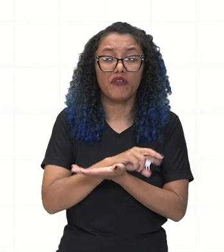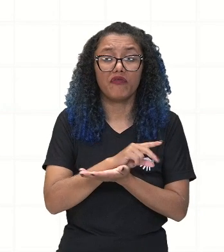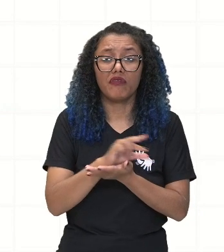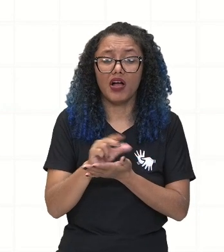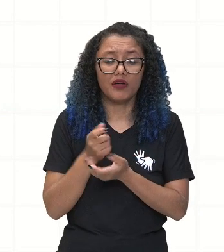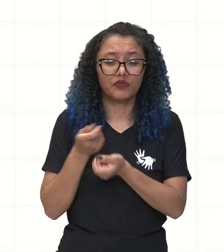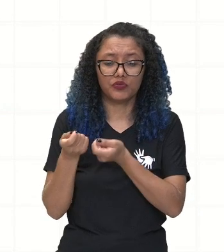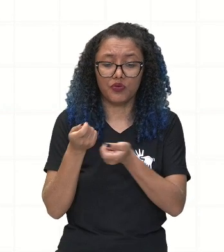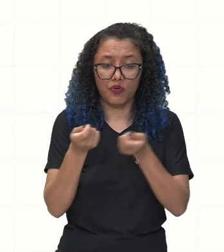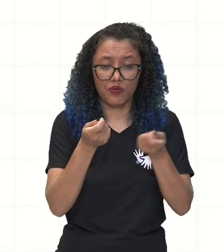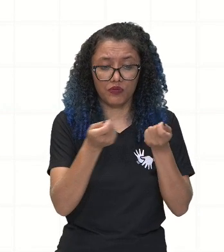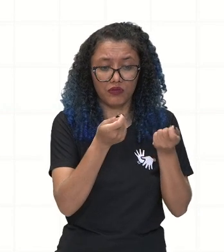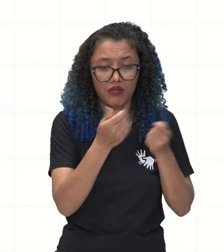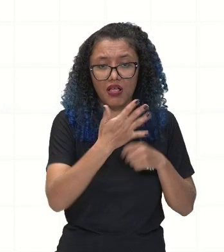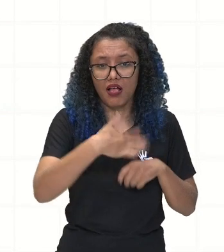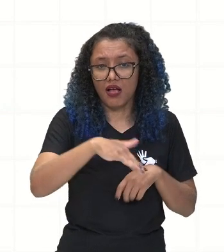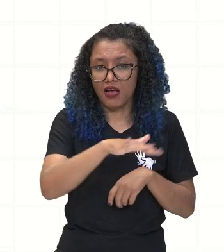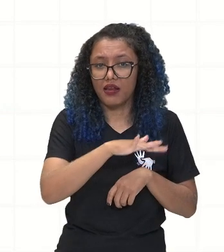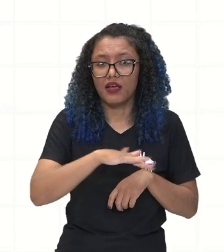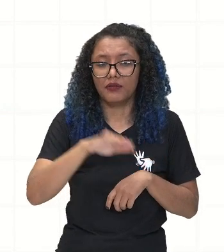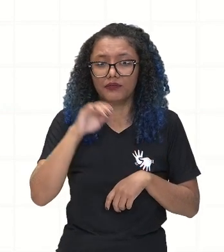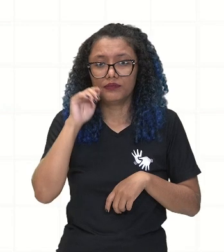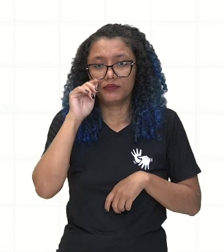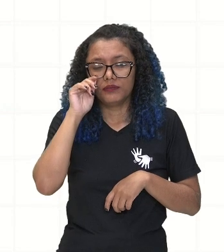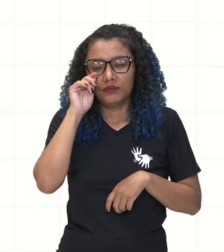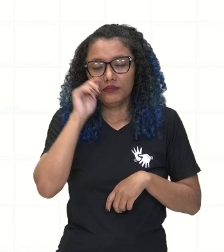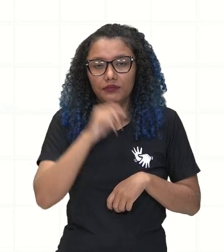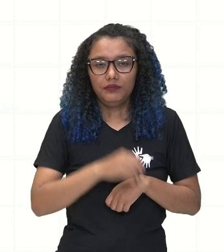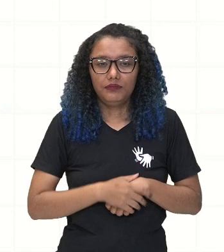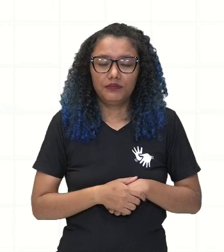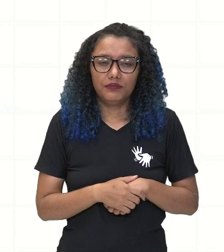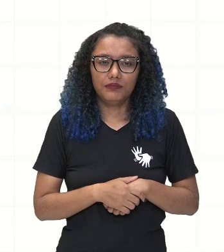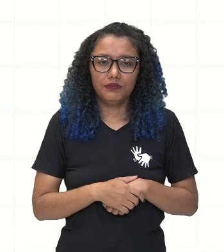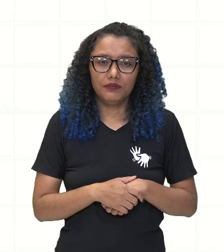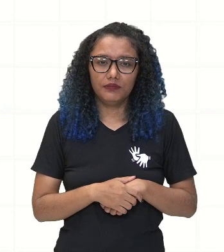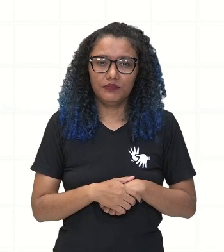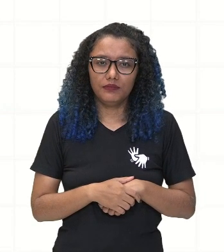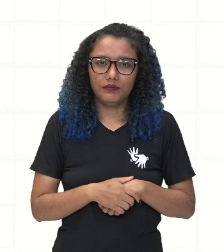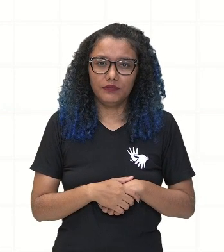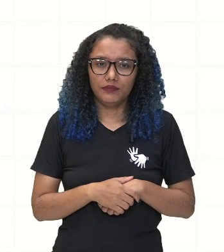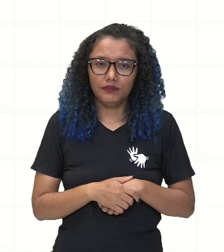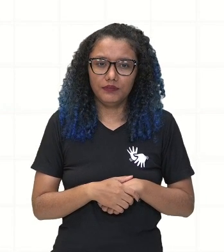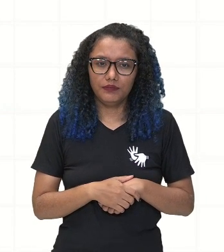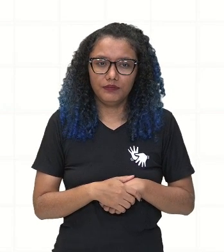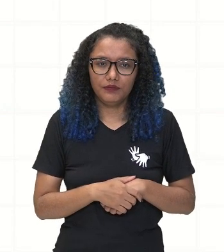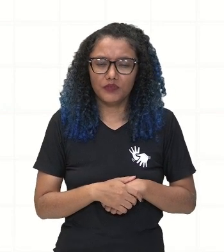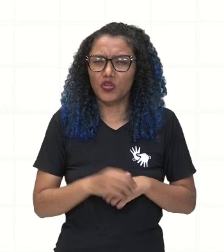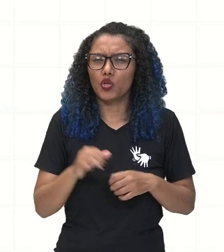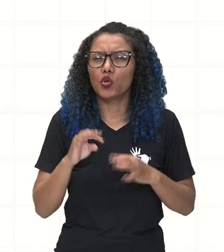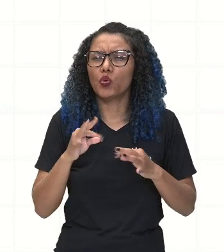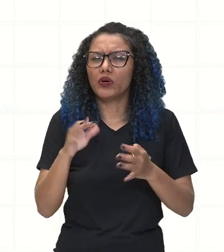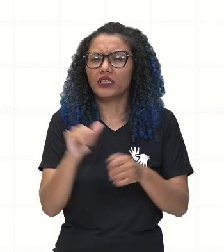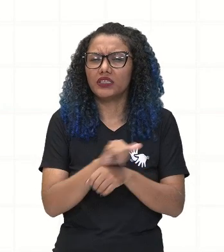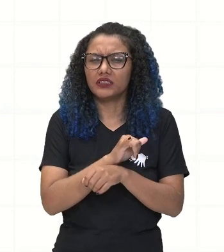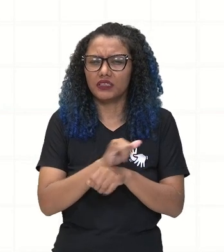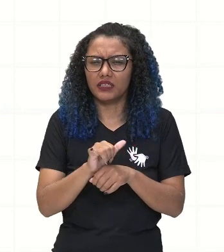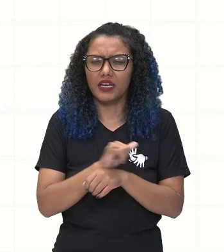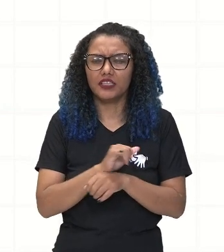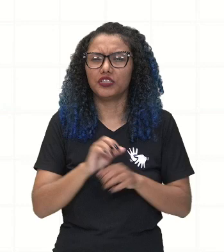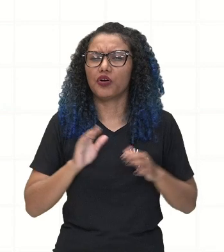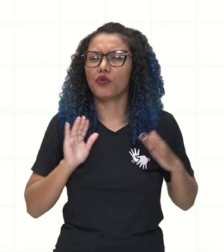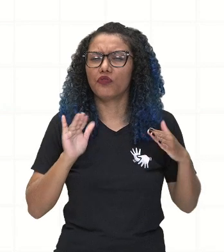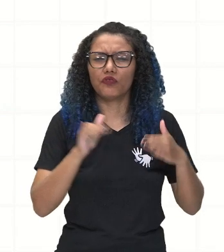bem a região. Então, tudo isso servia ali justamente para fazer a exploração econômica